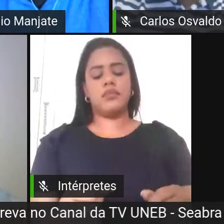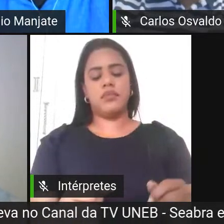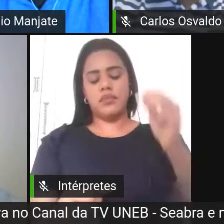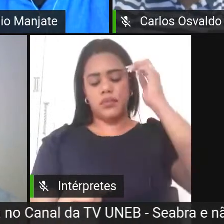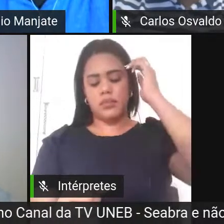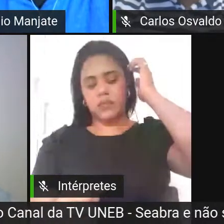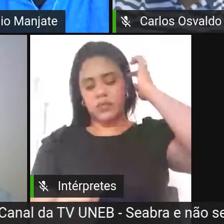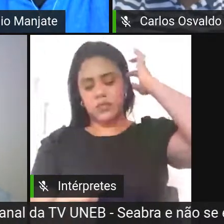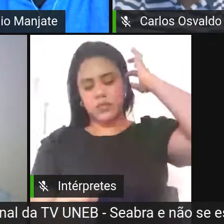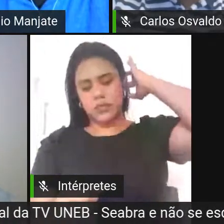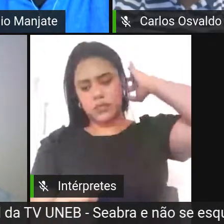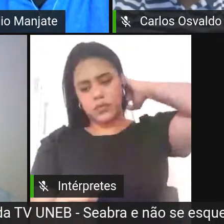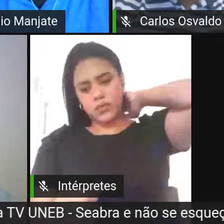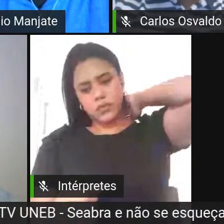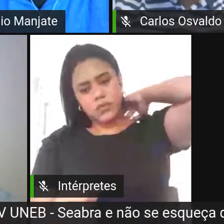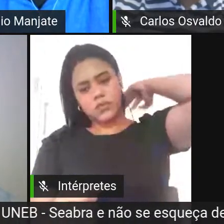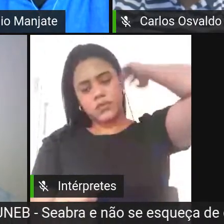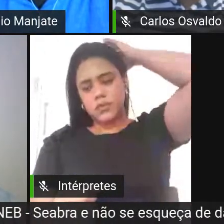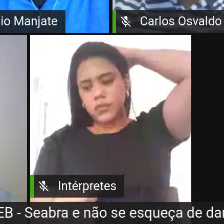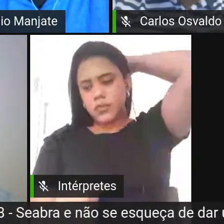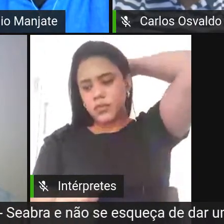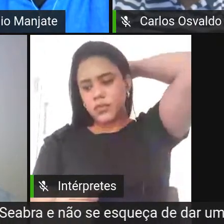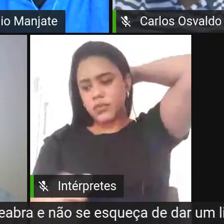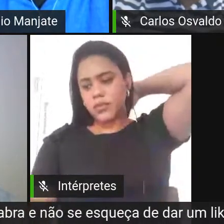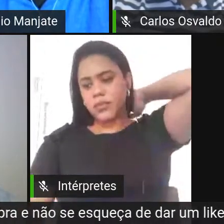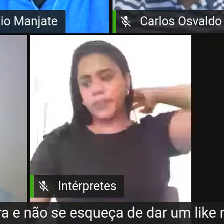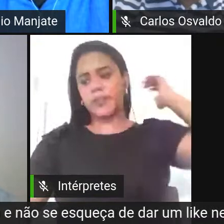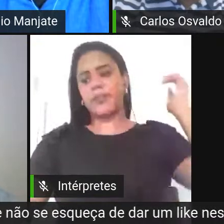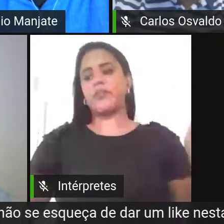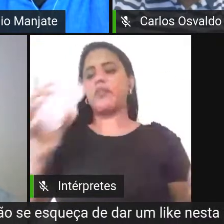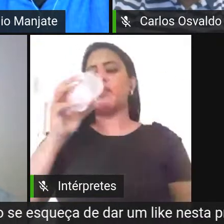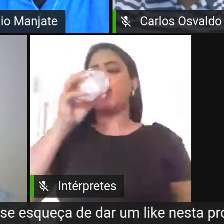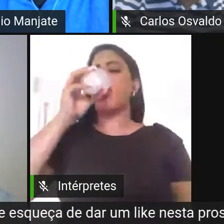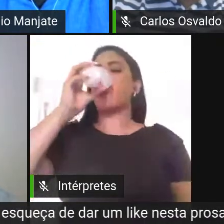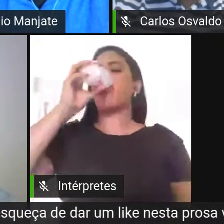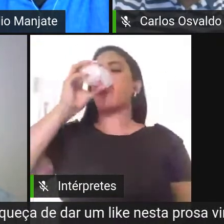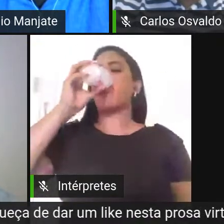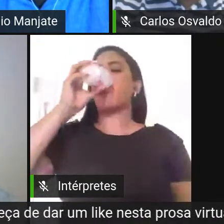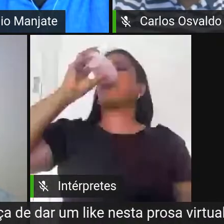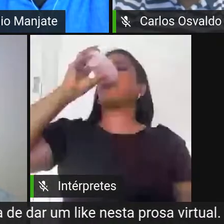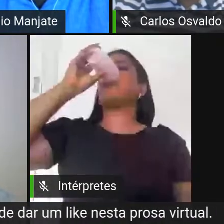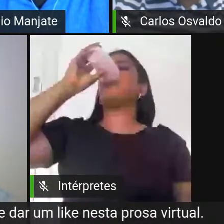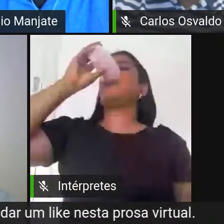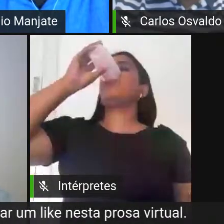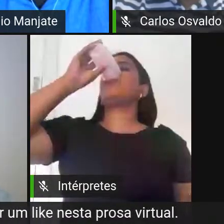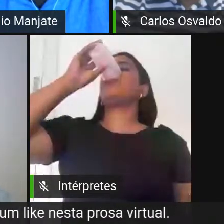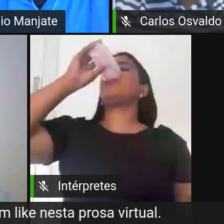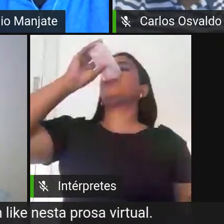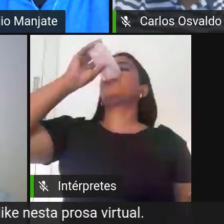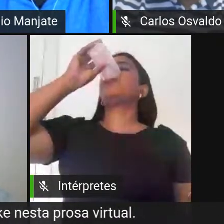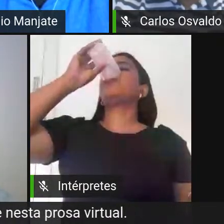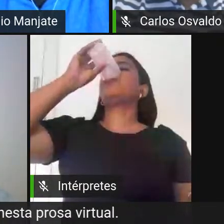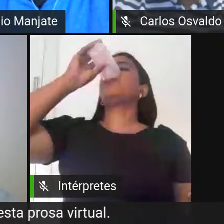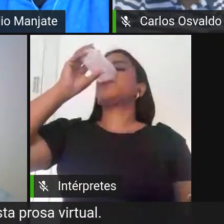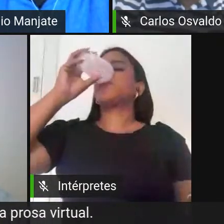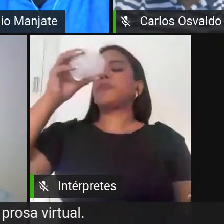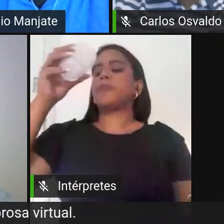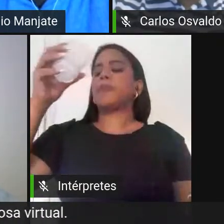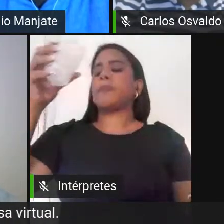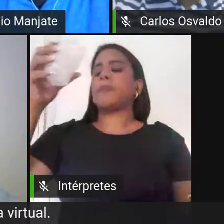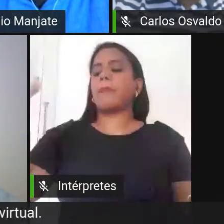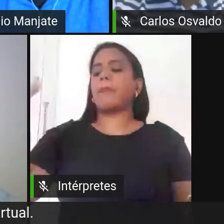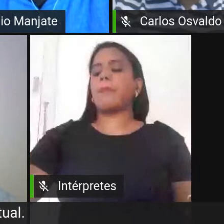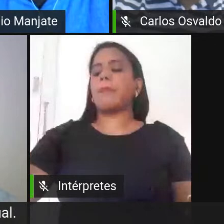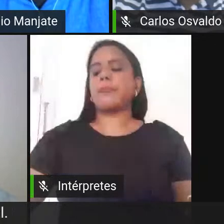ser uma categoria. Quando eu vou a uma livraria, quando eu, sei lá, eu vou a um catálogo, eu não vou ver literatura e depois